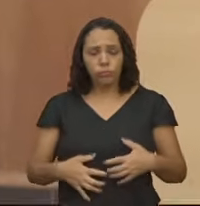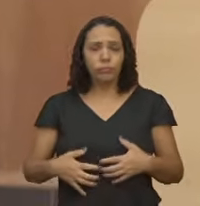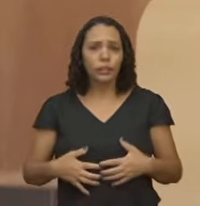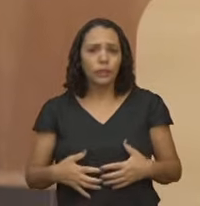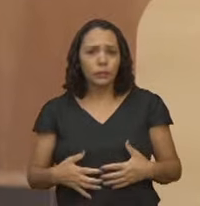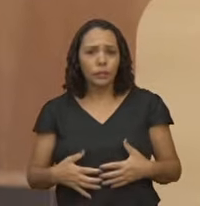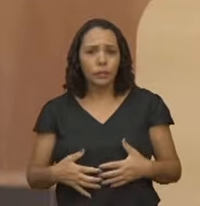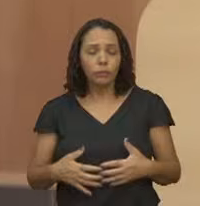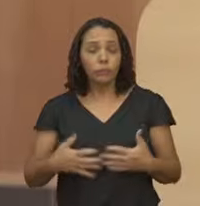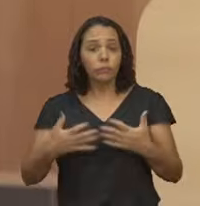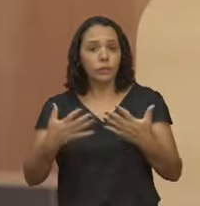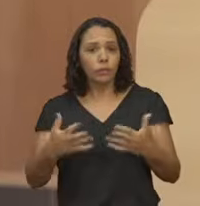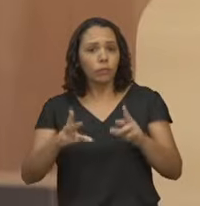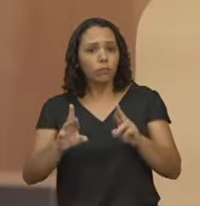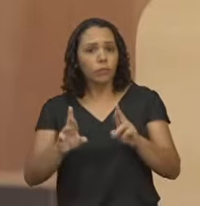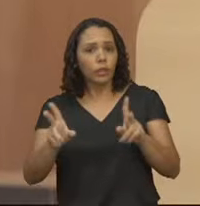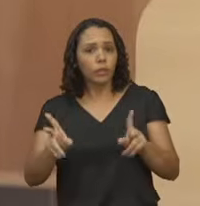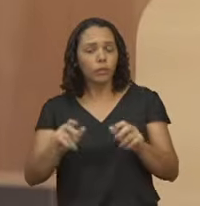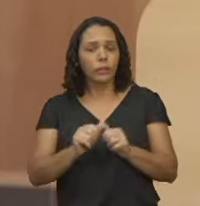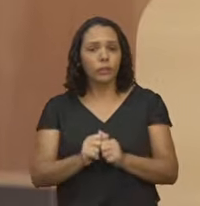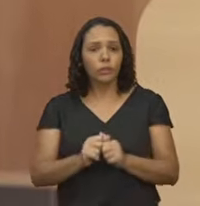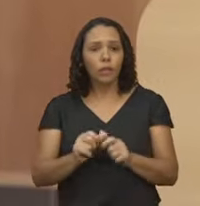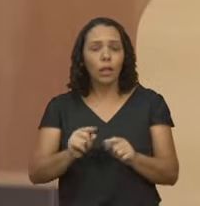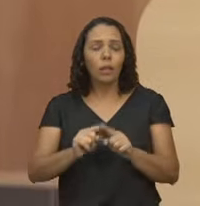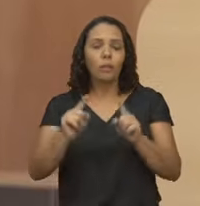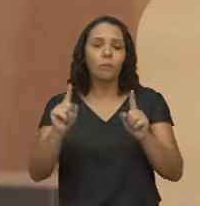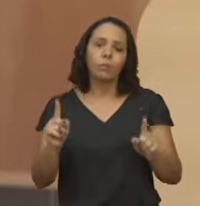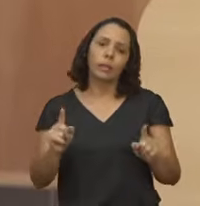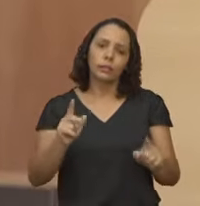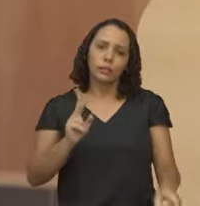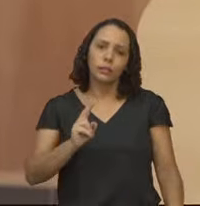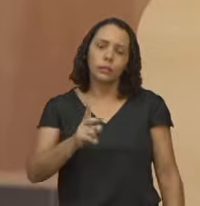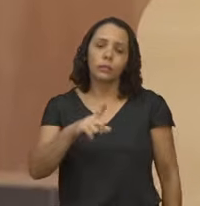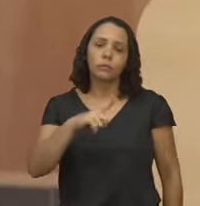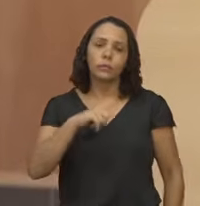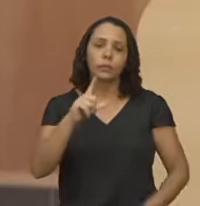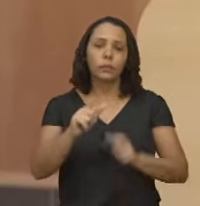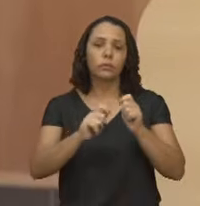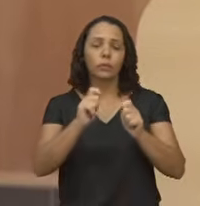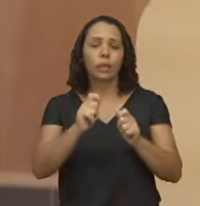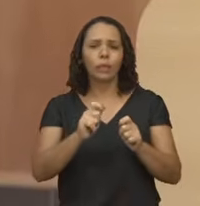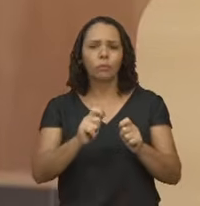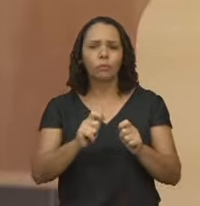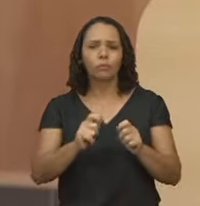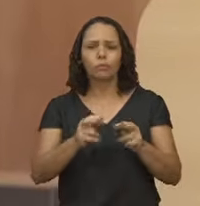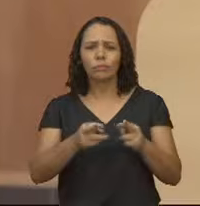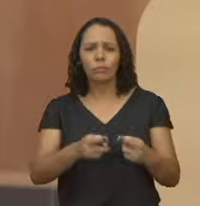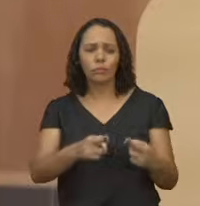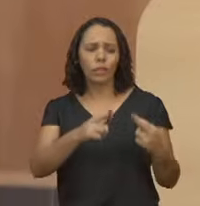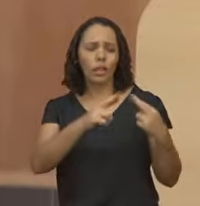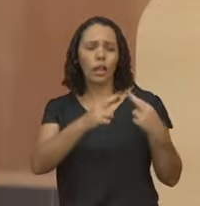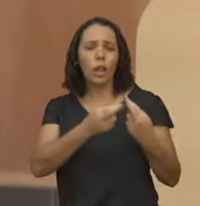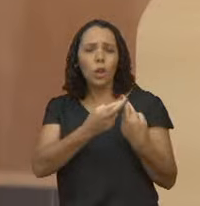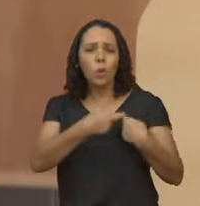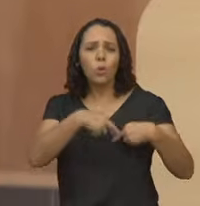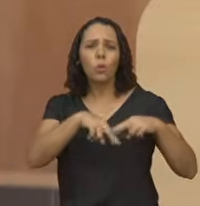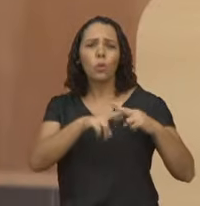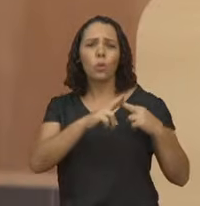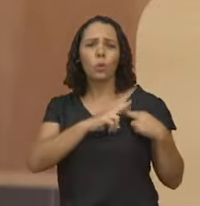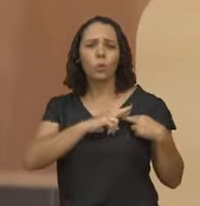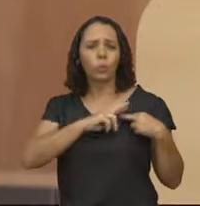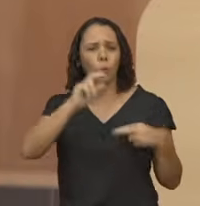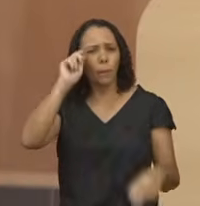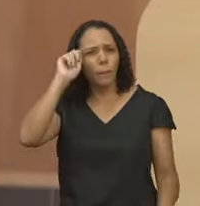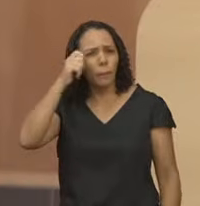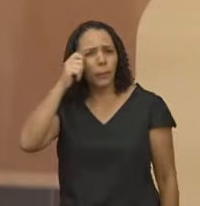filho. Essa dor, esse luto, por ser tão diferente, tão no início da vida, de um jeito